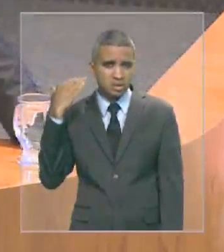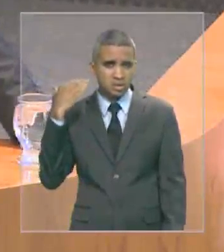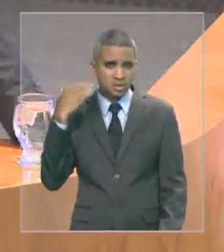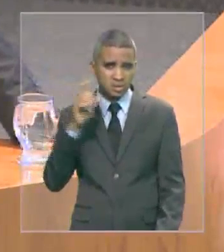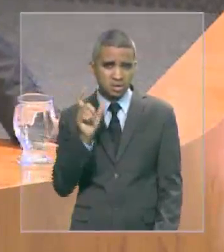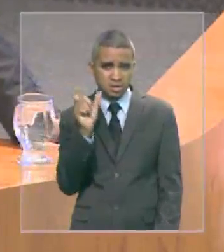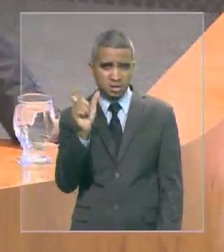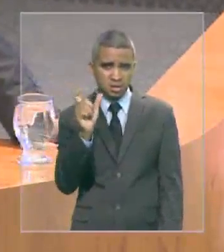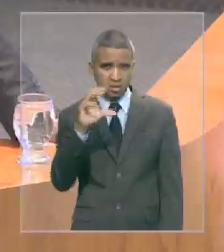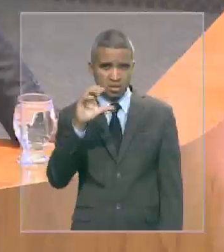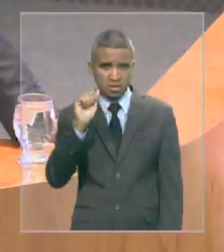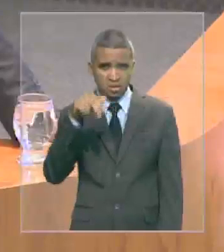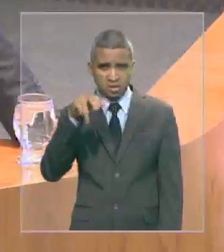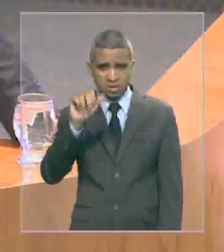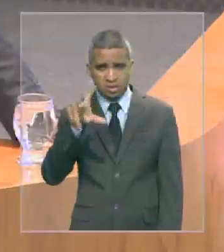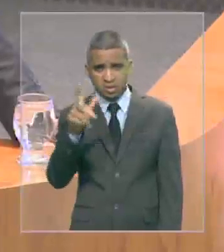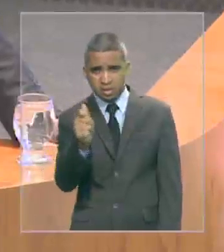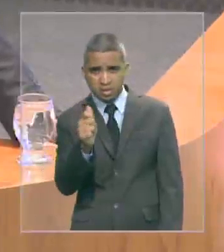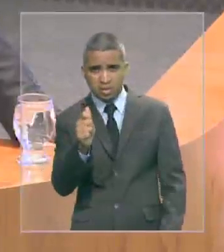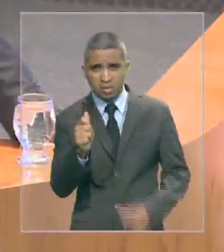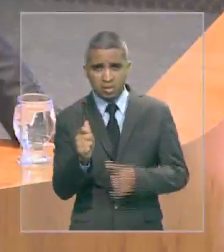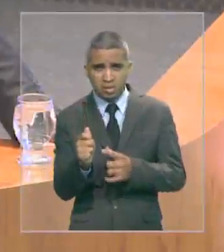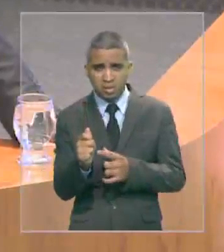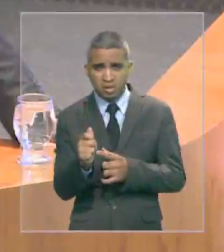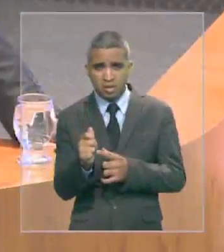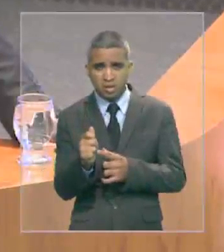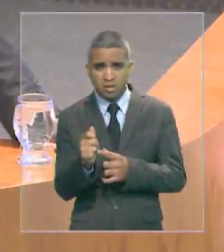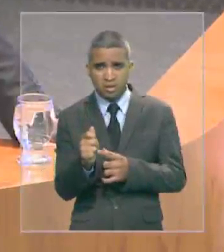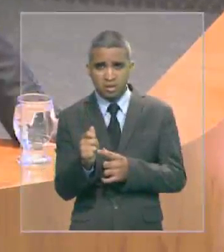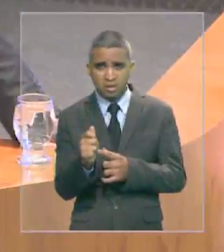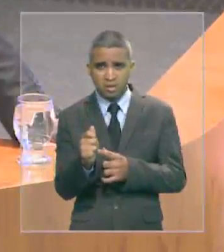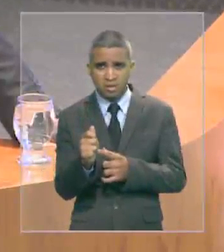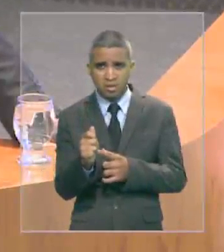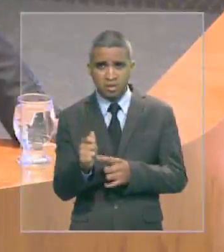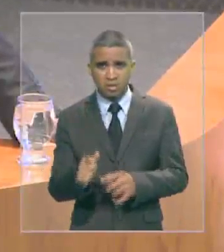O prefeito João Castelo foi canalha.